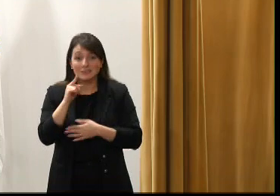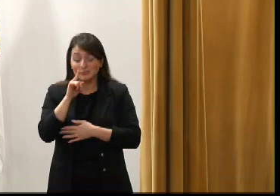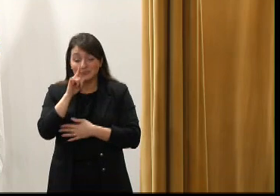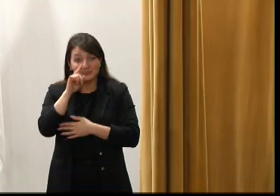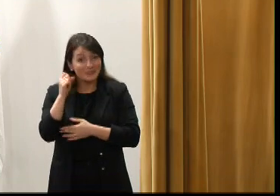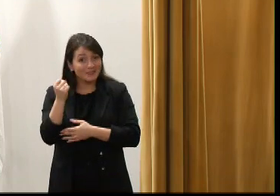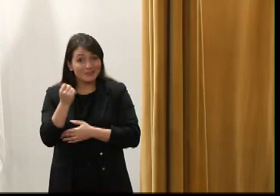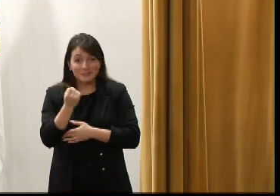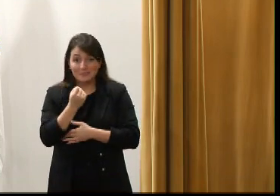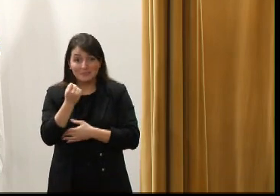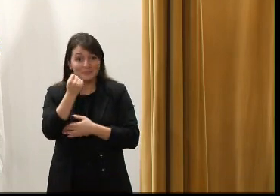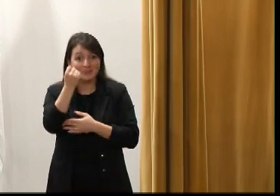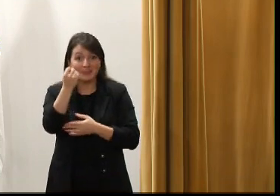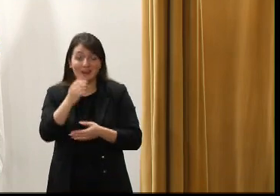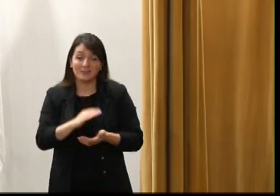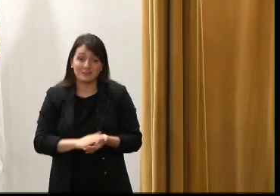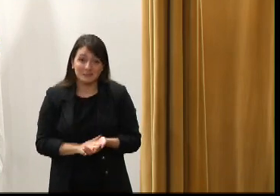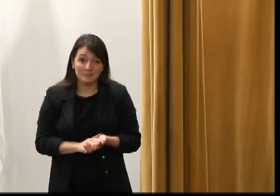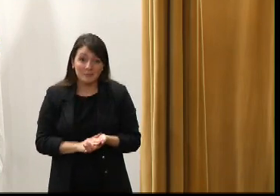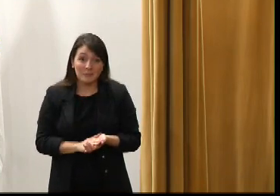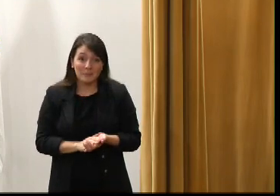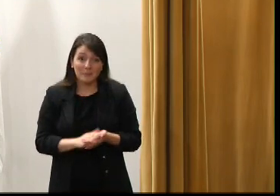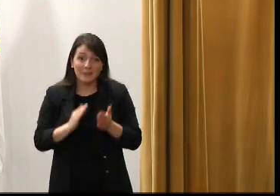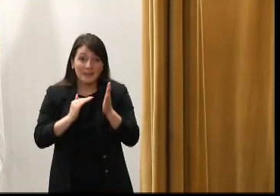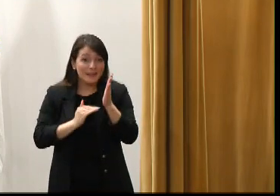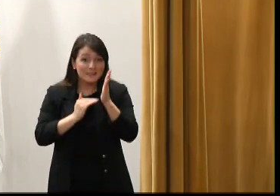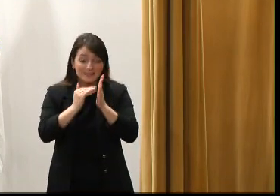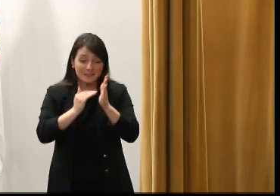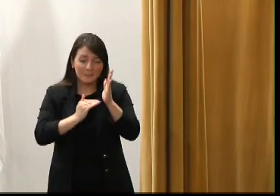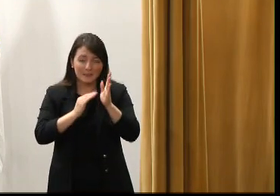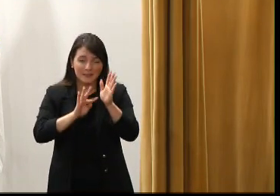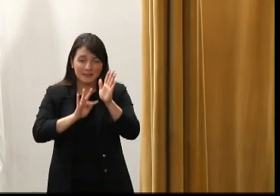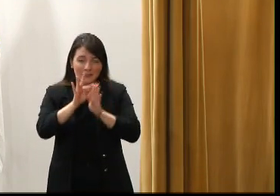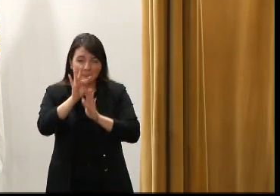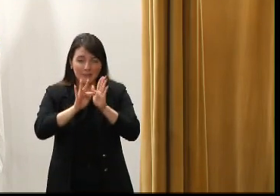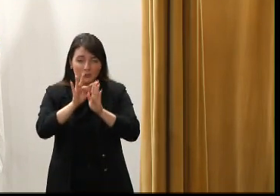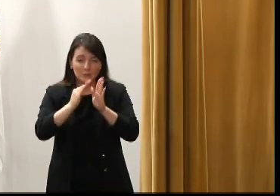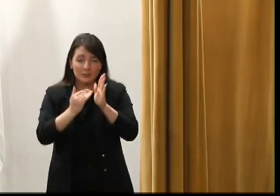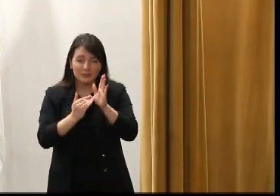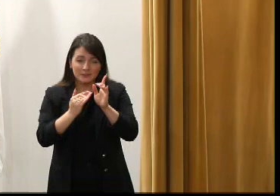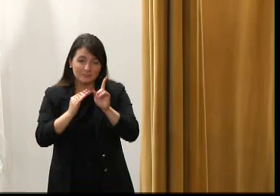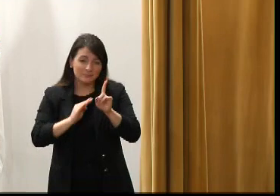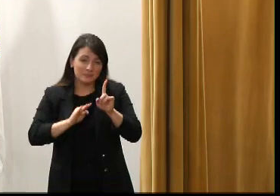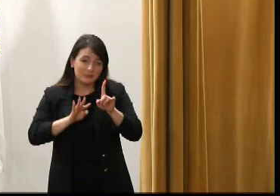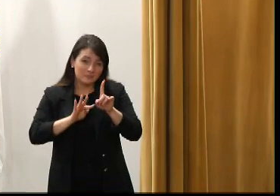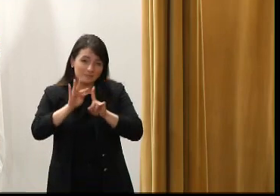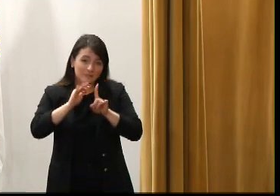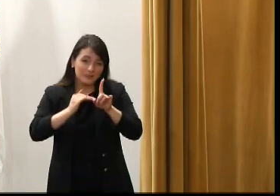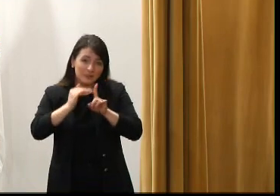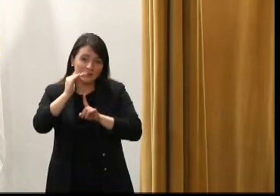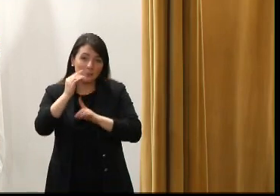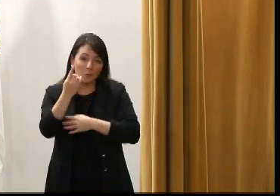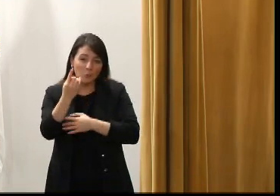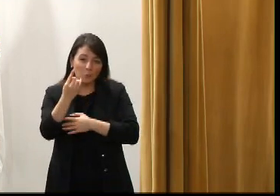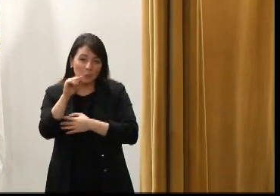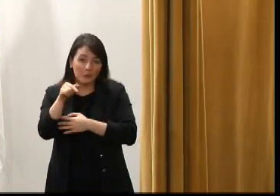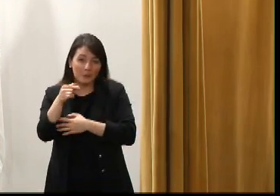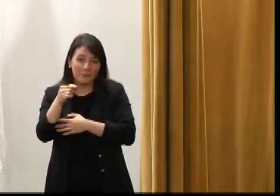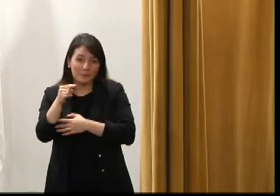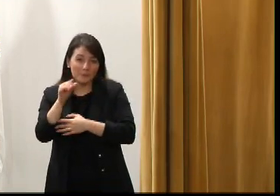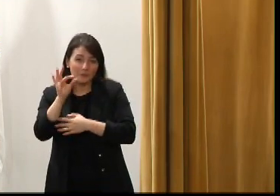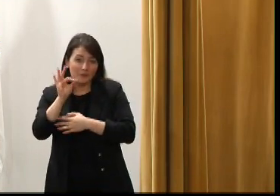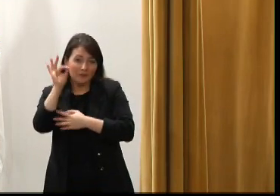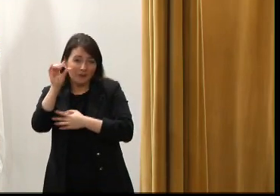graus, acima de 1,5 graus, que é um consenso científico. Nós